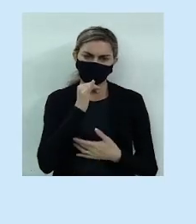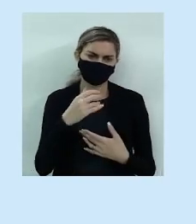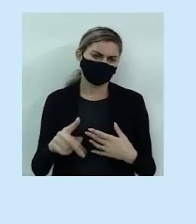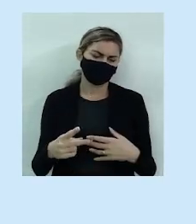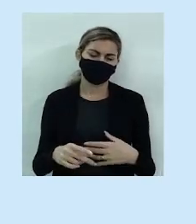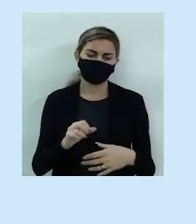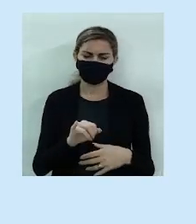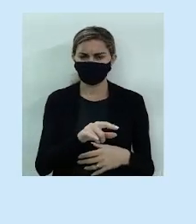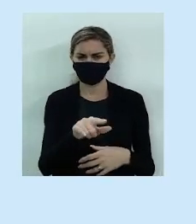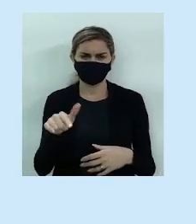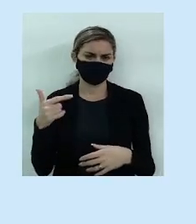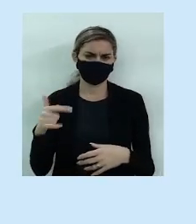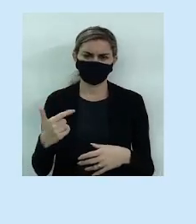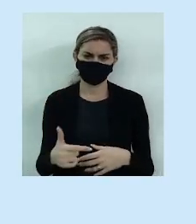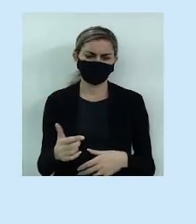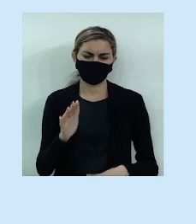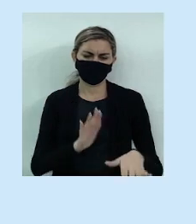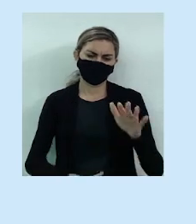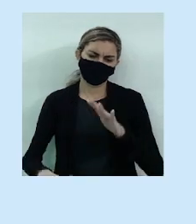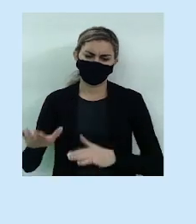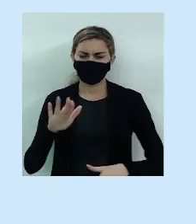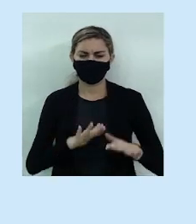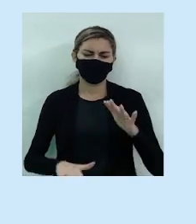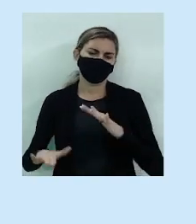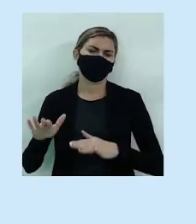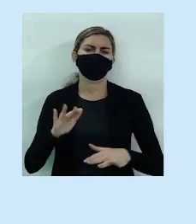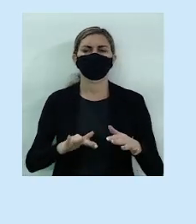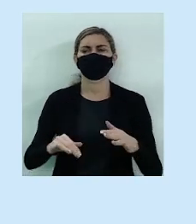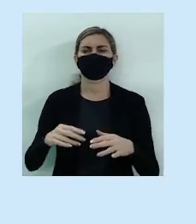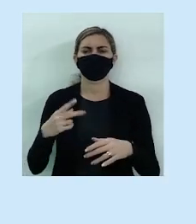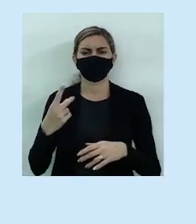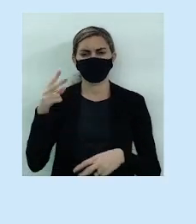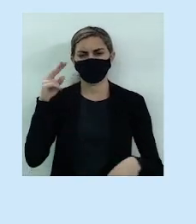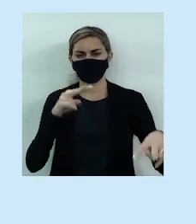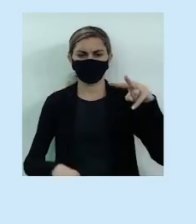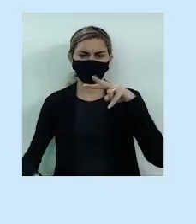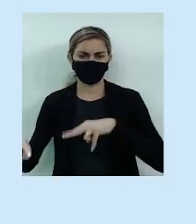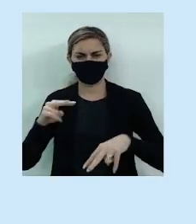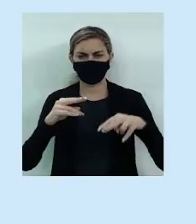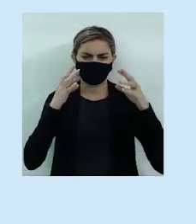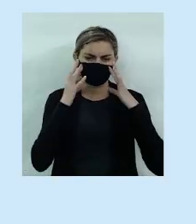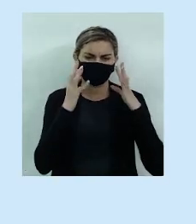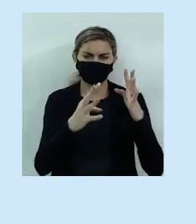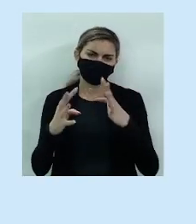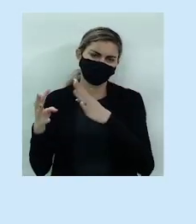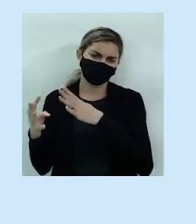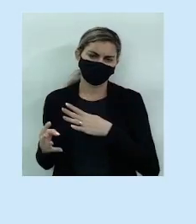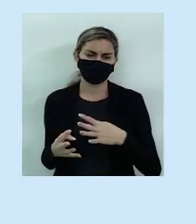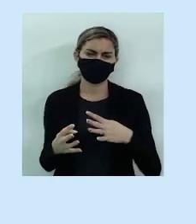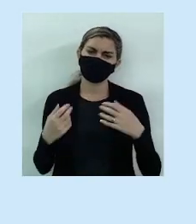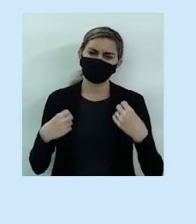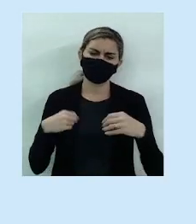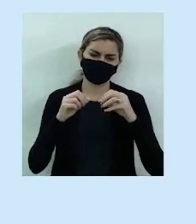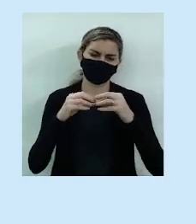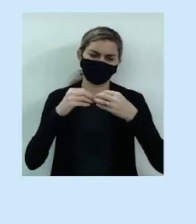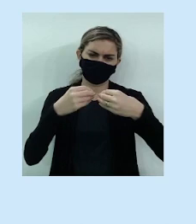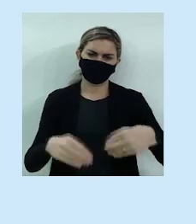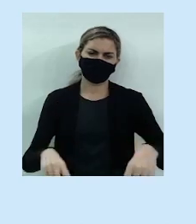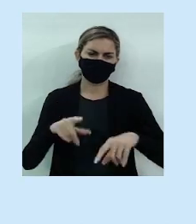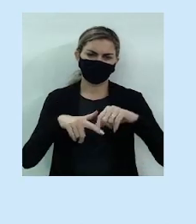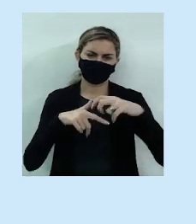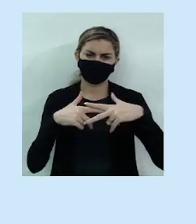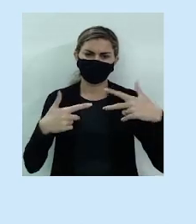E se você não tiver esse cuidado, né, aquele olhar atento, você pode realmente prejudicar esse